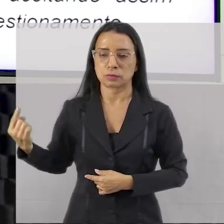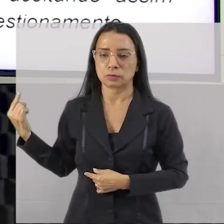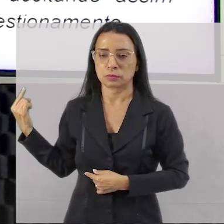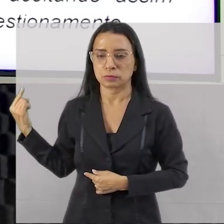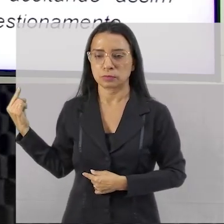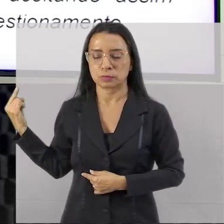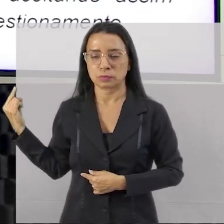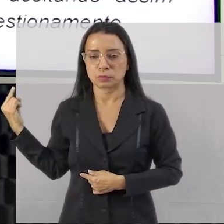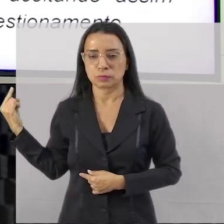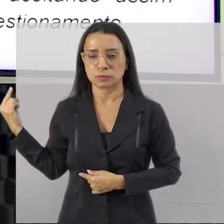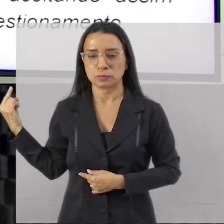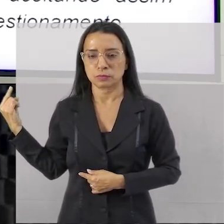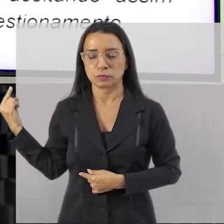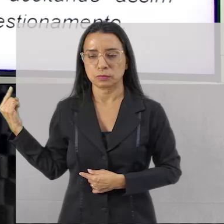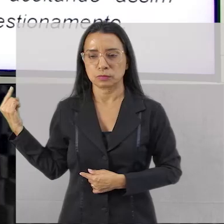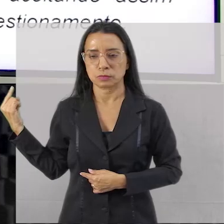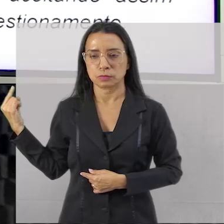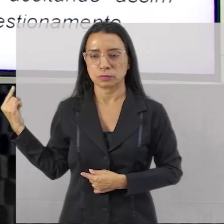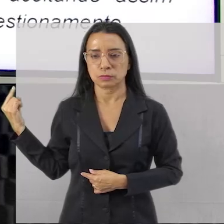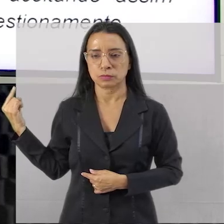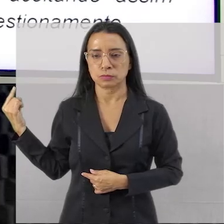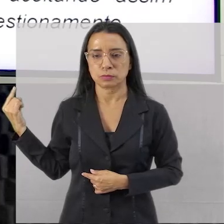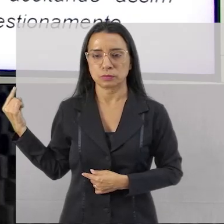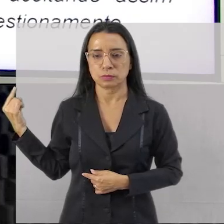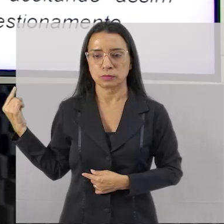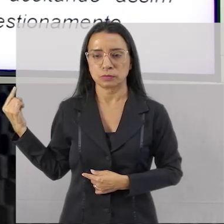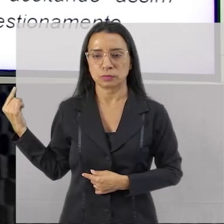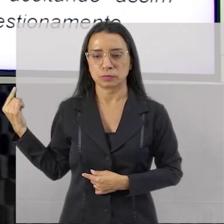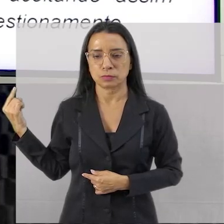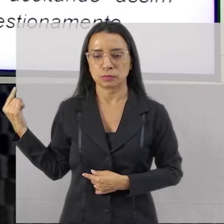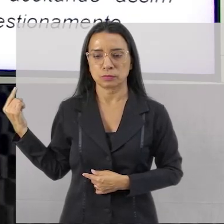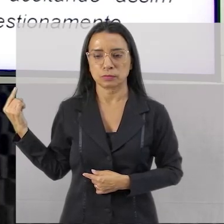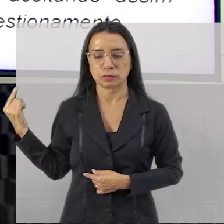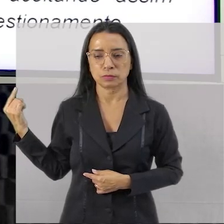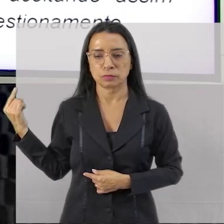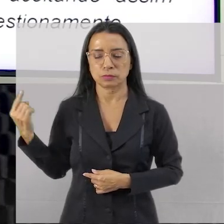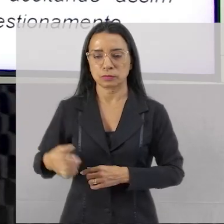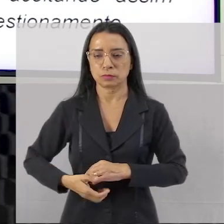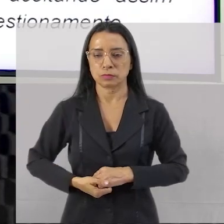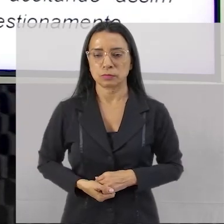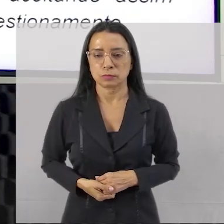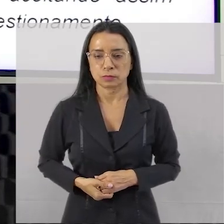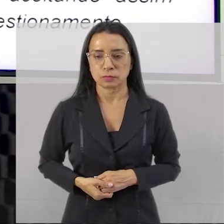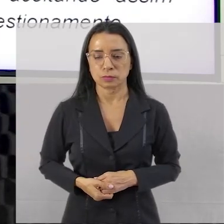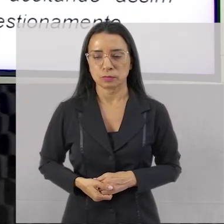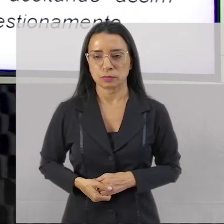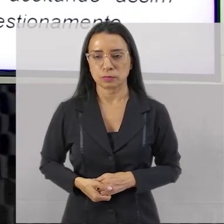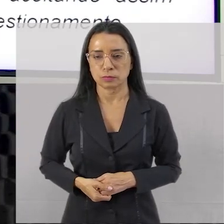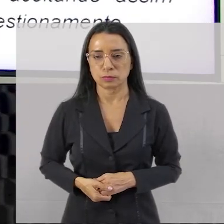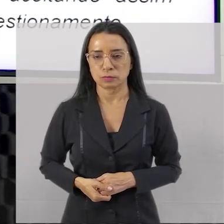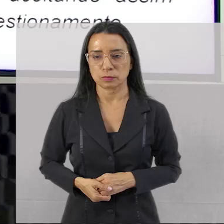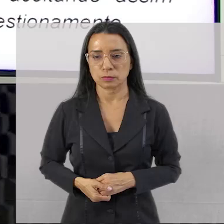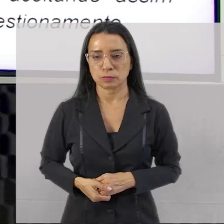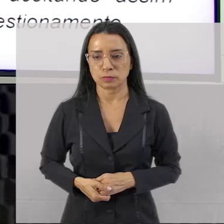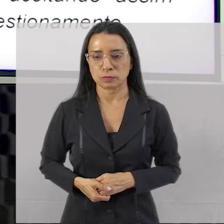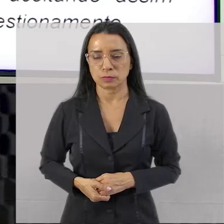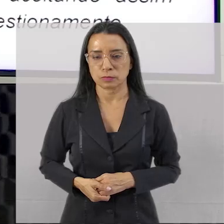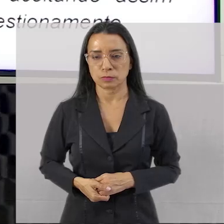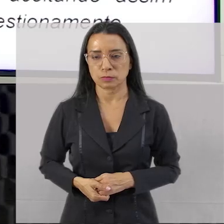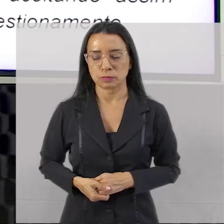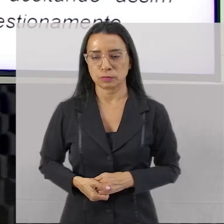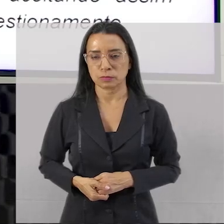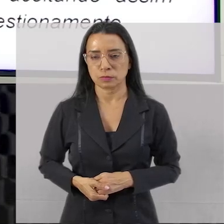ressaltar a criação e a disseminação de hábitos que desprivilegiam a